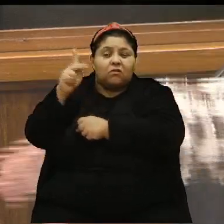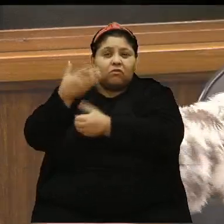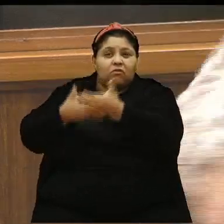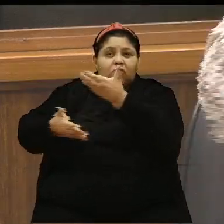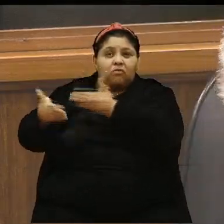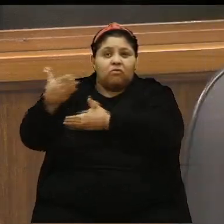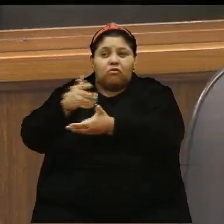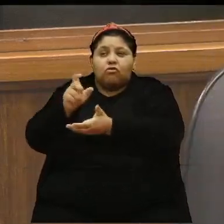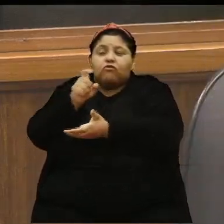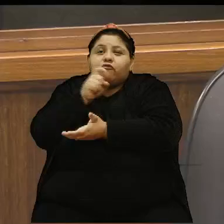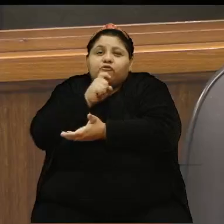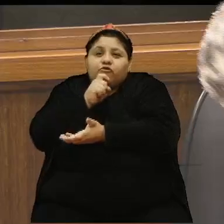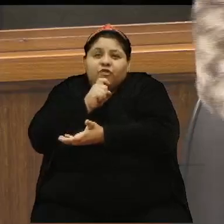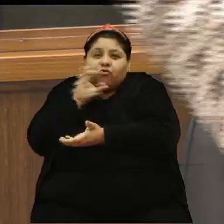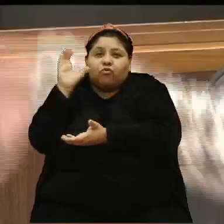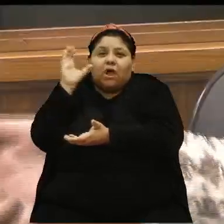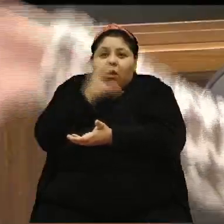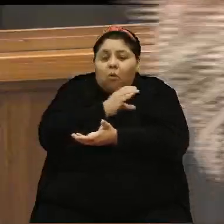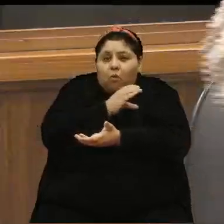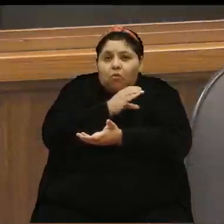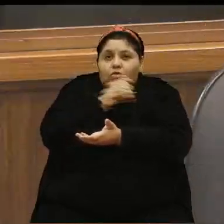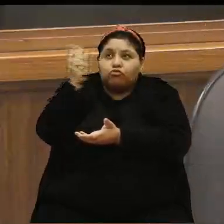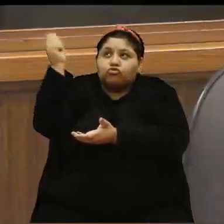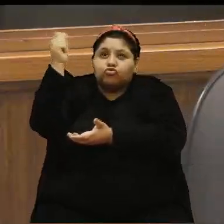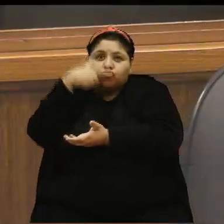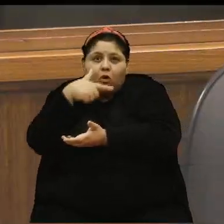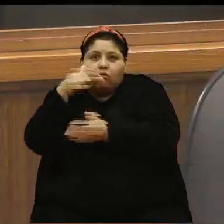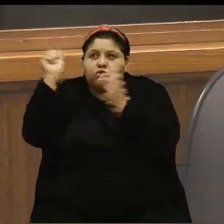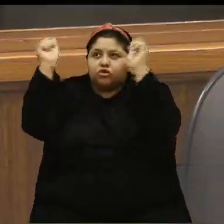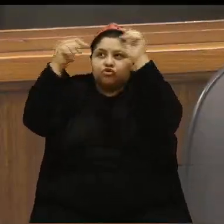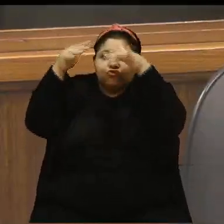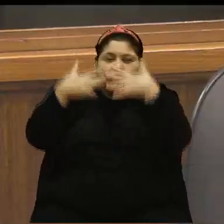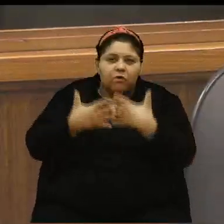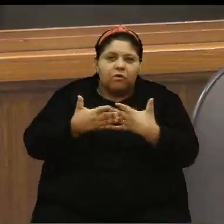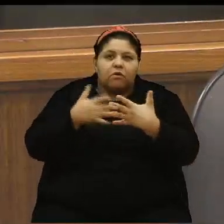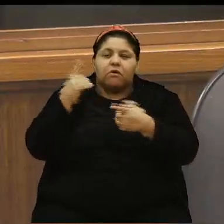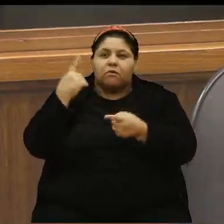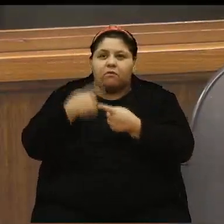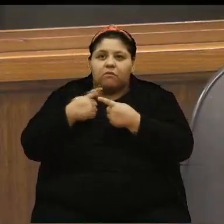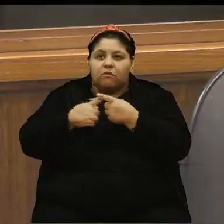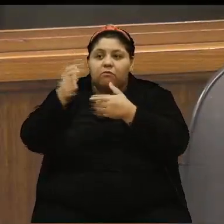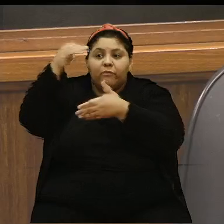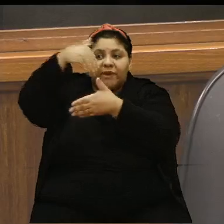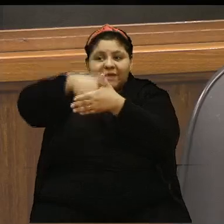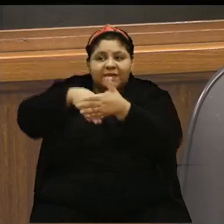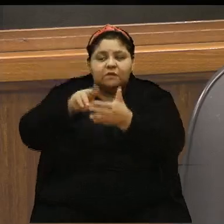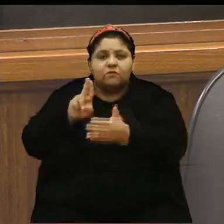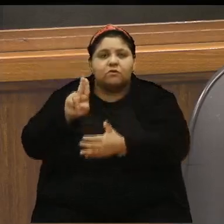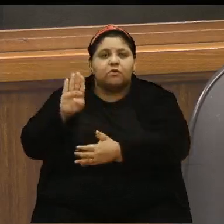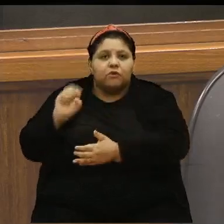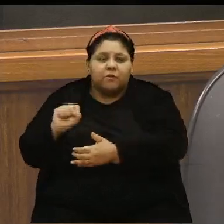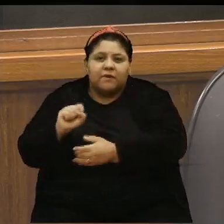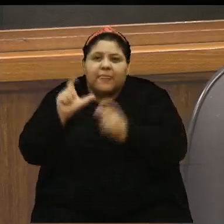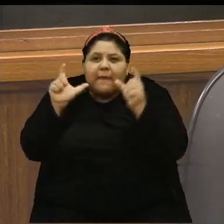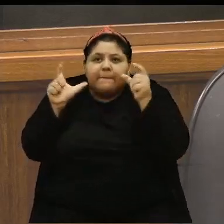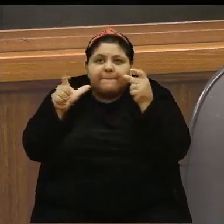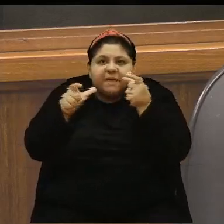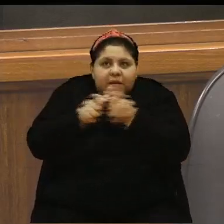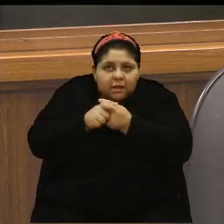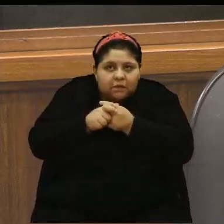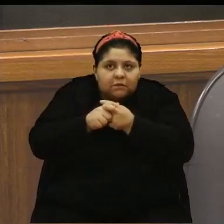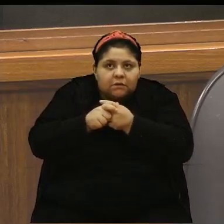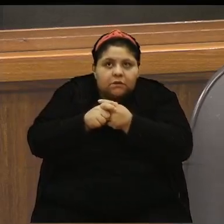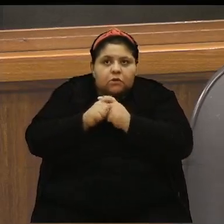no frio, no calor, no sol, na chuva, porque dentro da UBS é tão pequeno